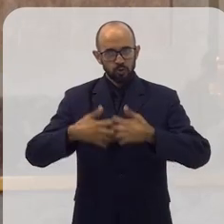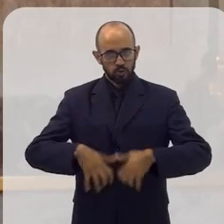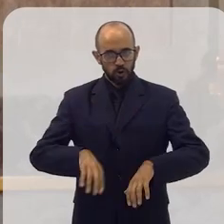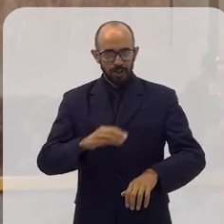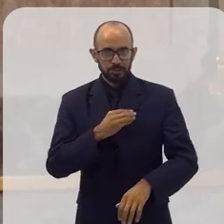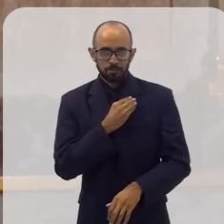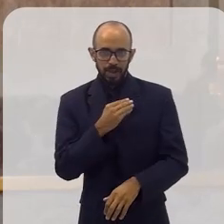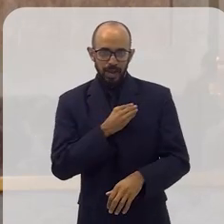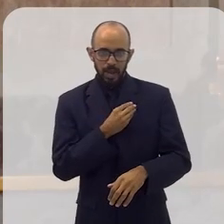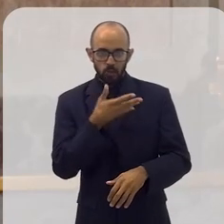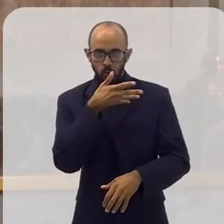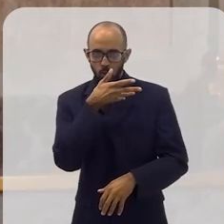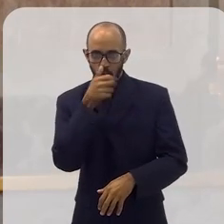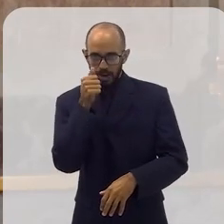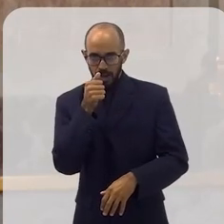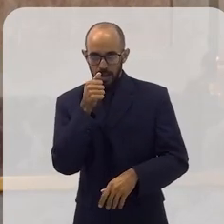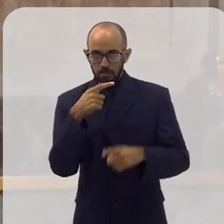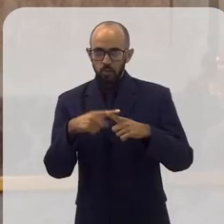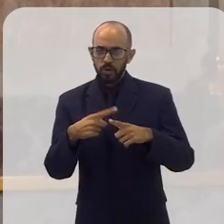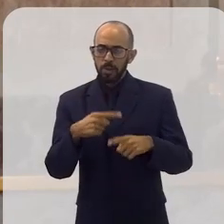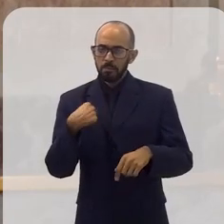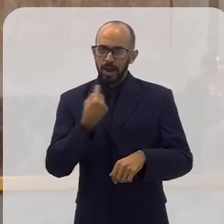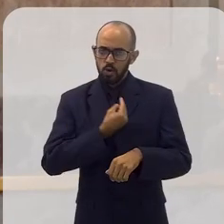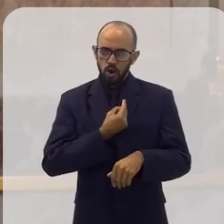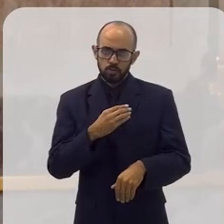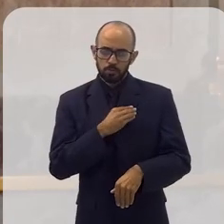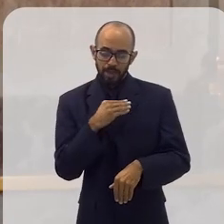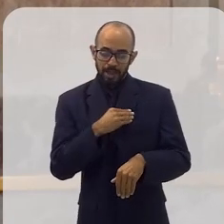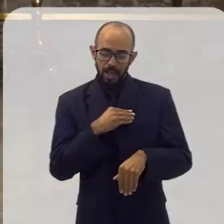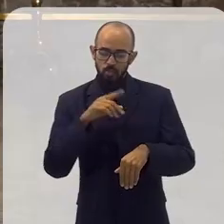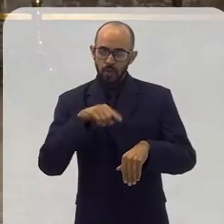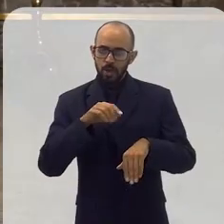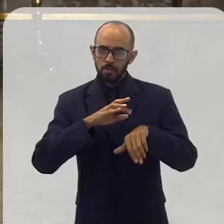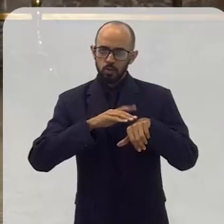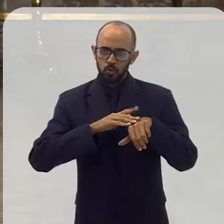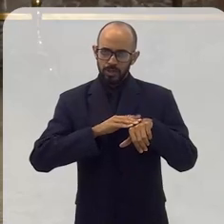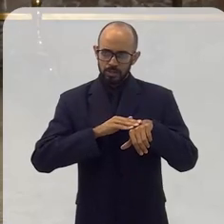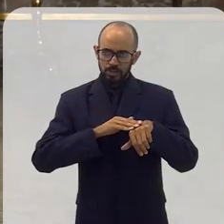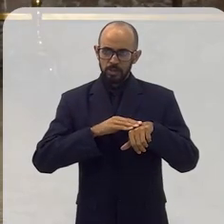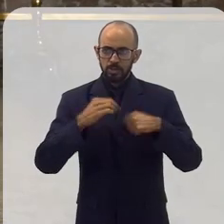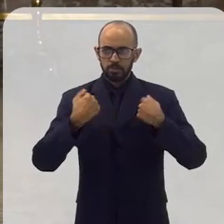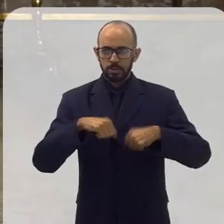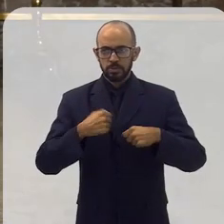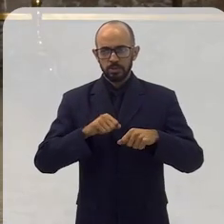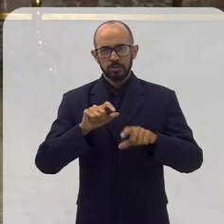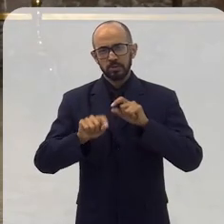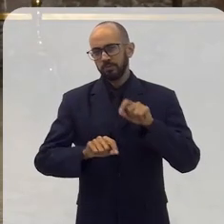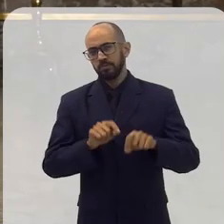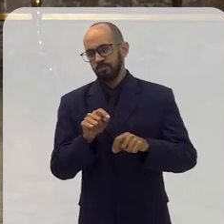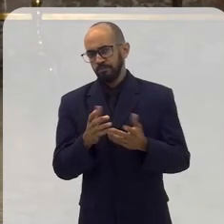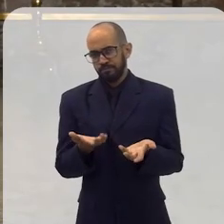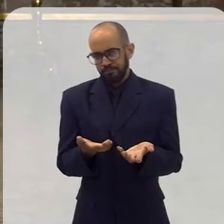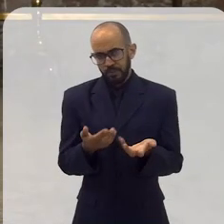cura desse pecado, porque para a gente o pecado é uma doença, certo, que deve estar